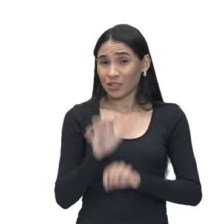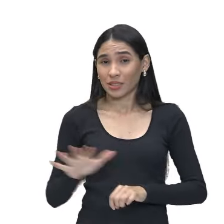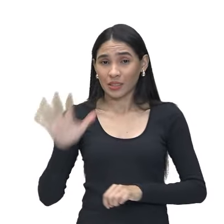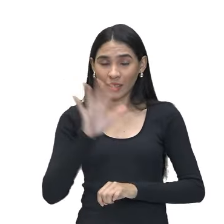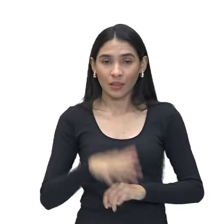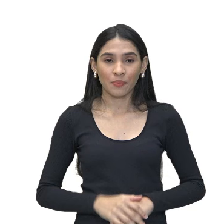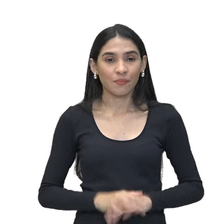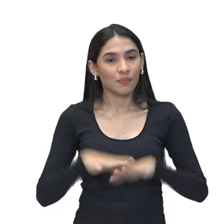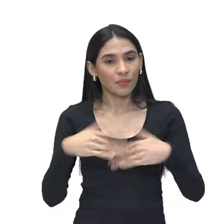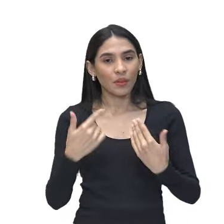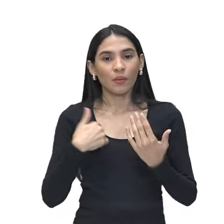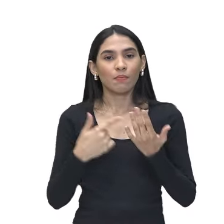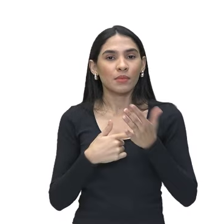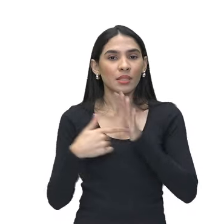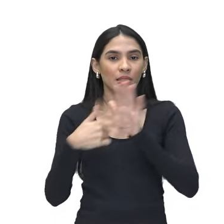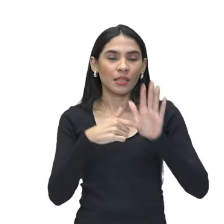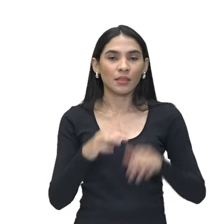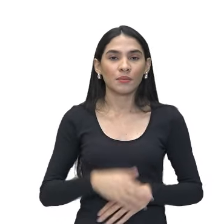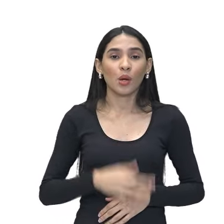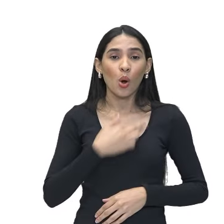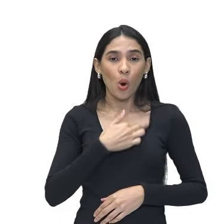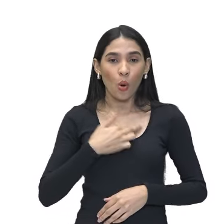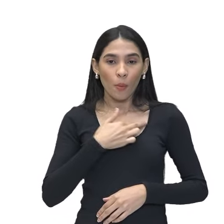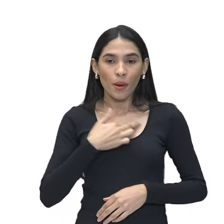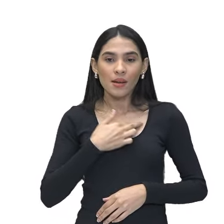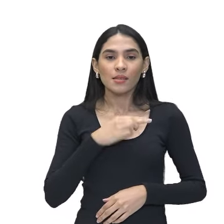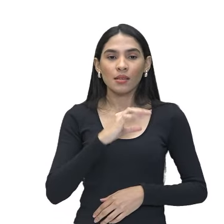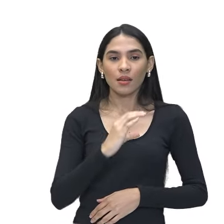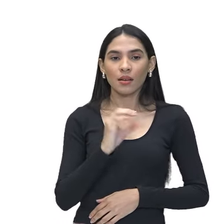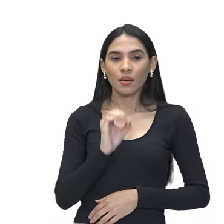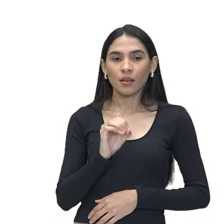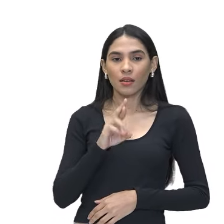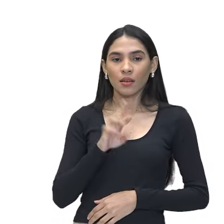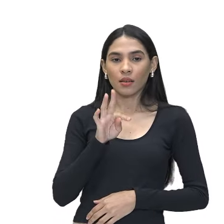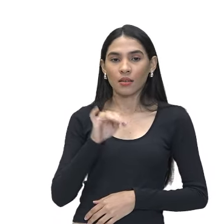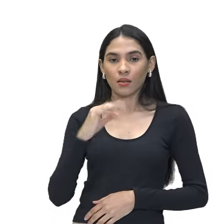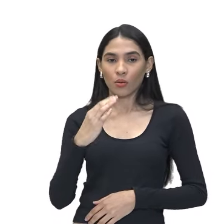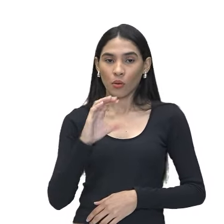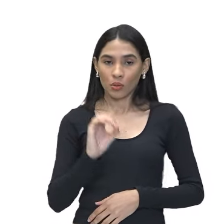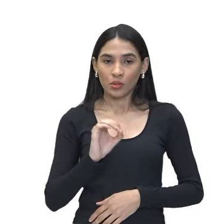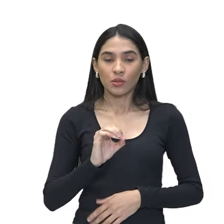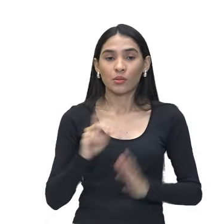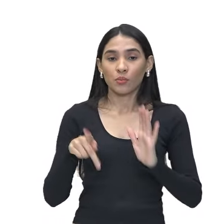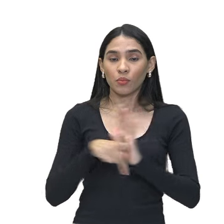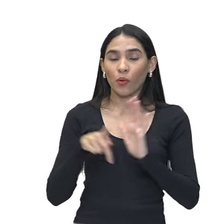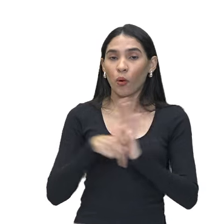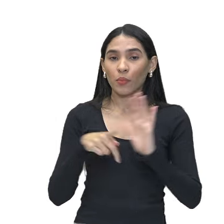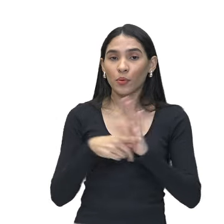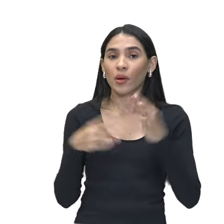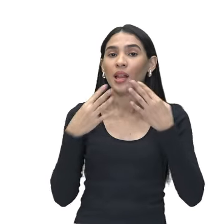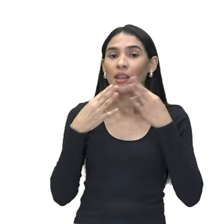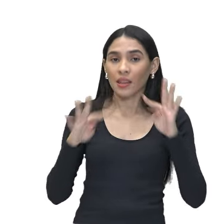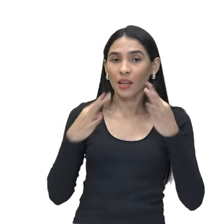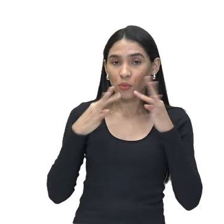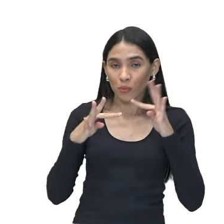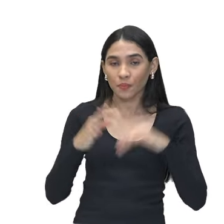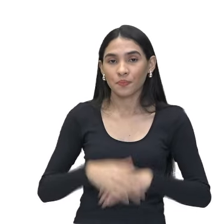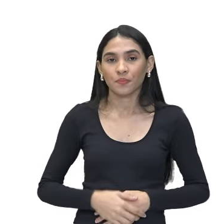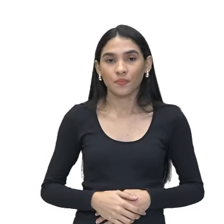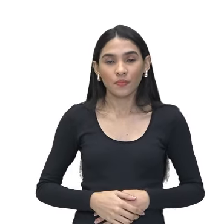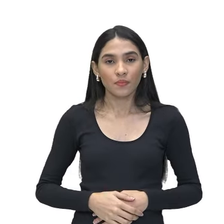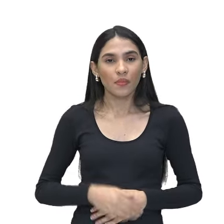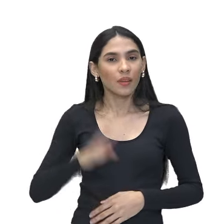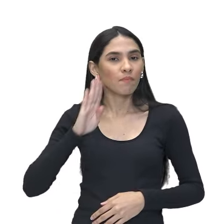aí nós trouxemos um exemplo do romance O Cortiço, que é um romance do naturalismo, certo? Um